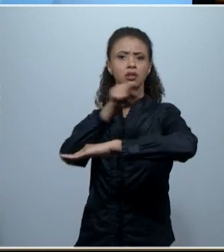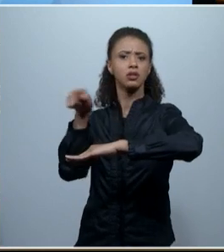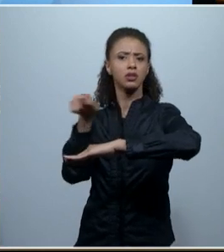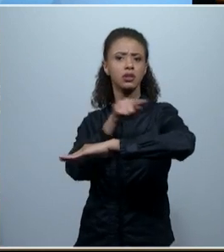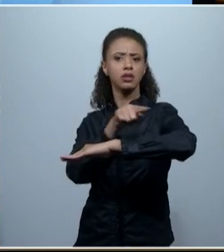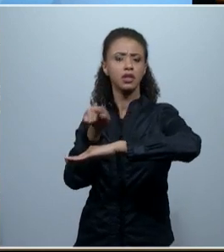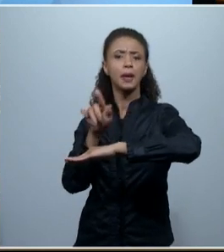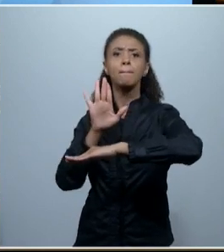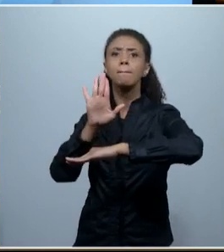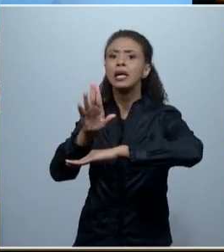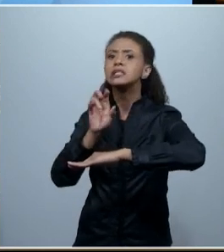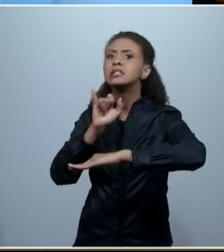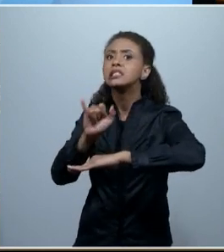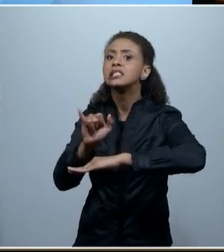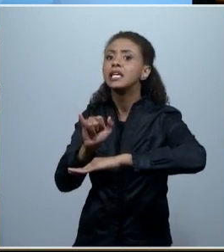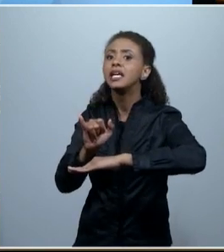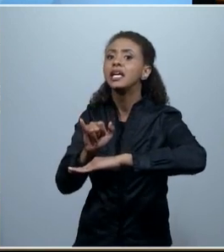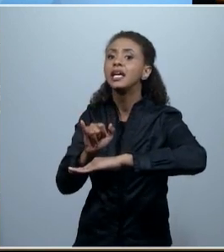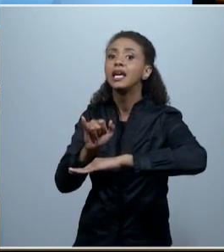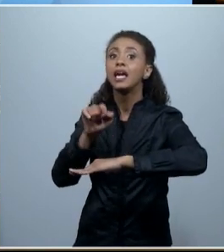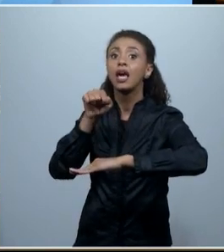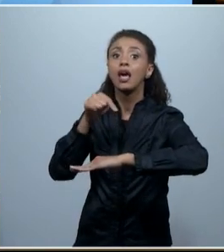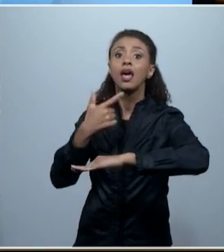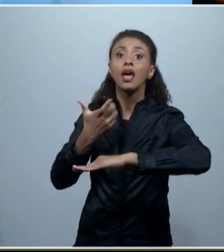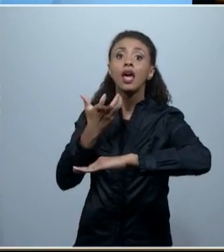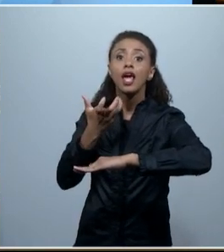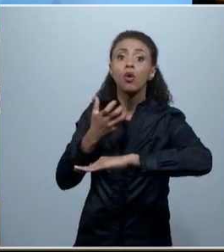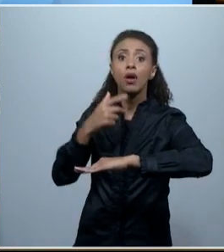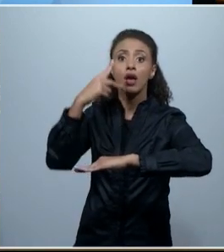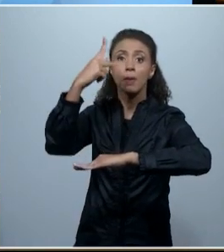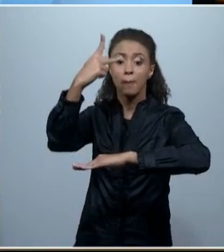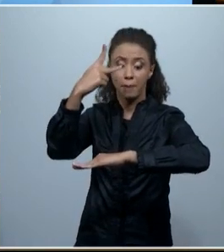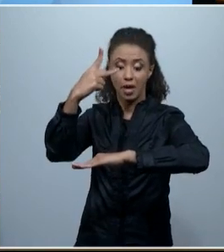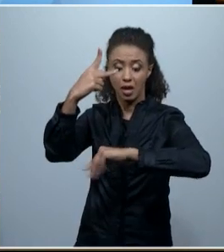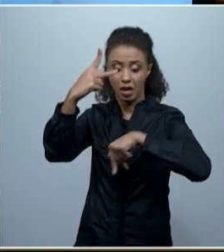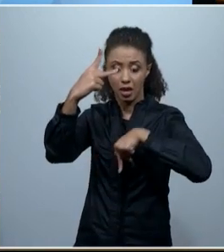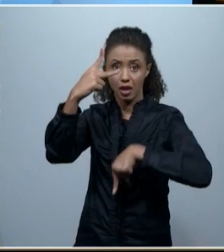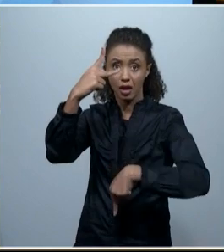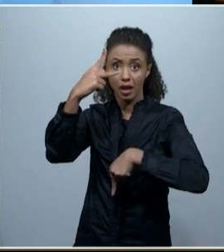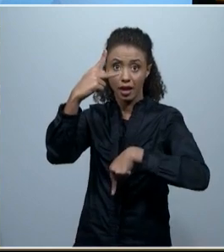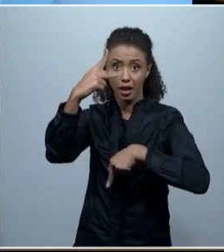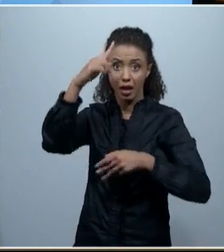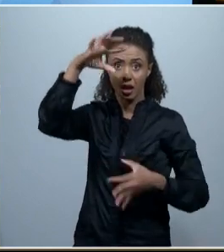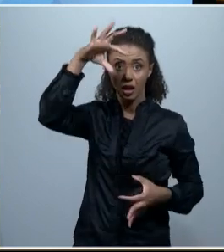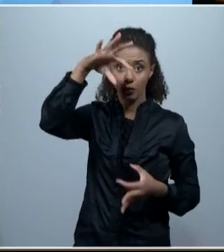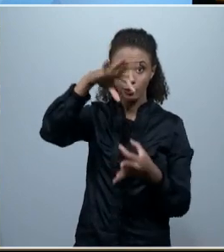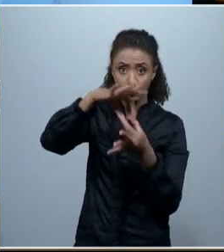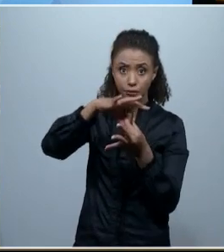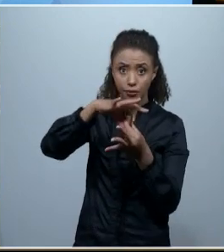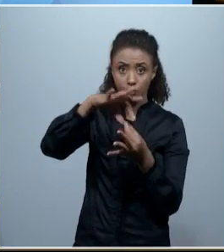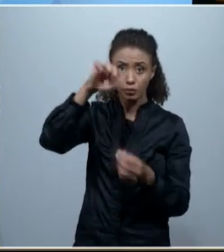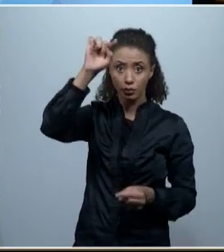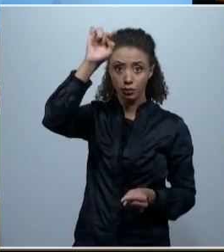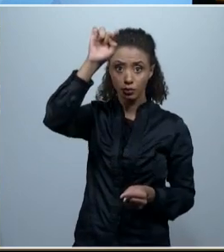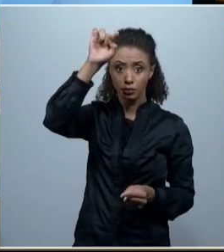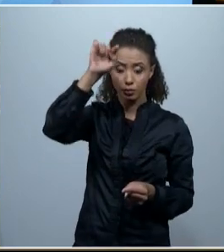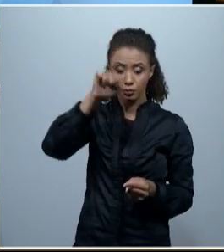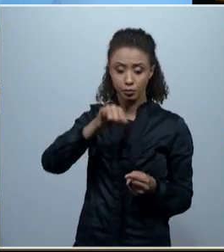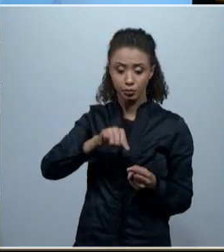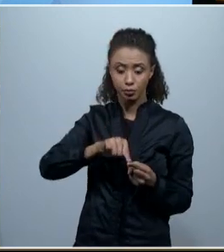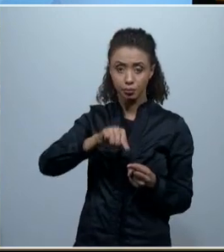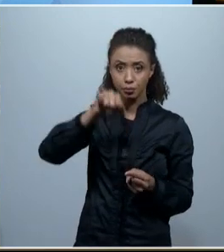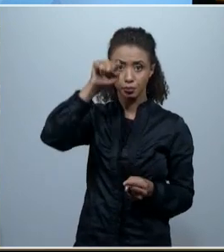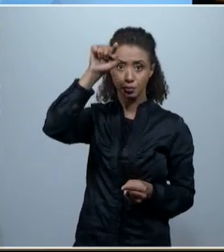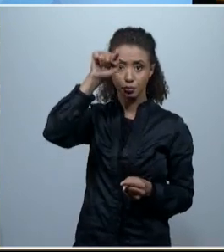que se você fizer a reta ligando pq vai existir um ponto que eu notei pela letra r maiúsculo